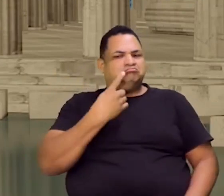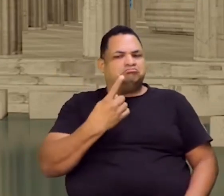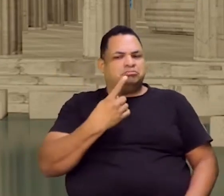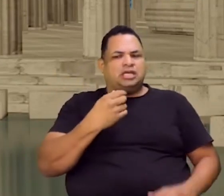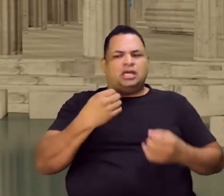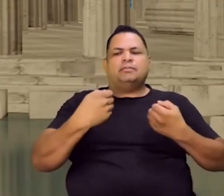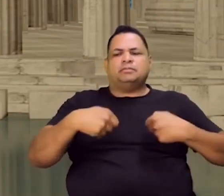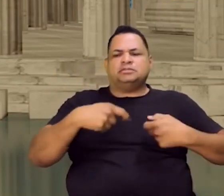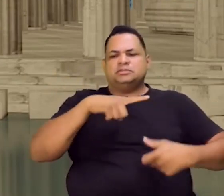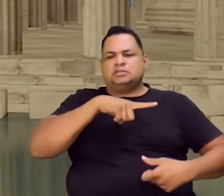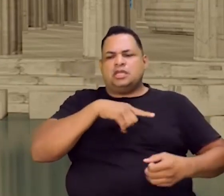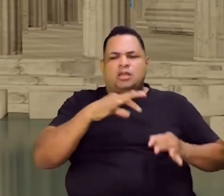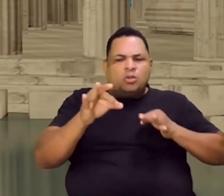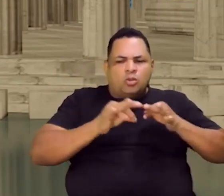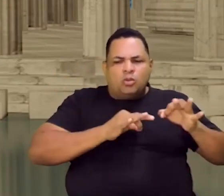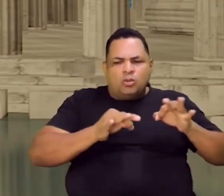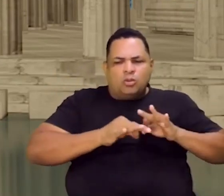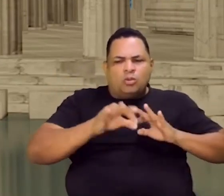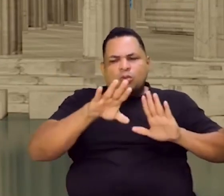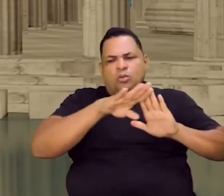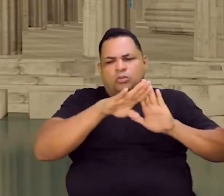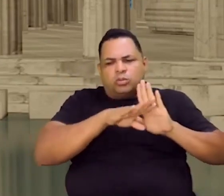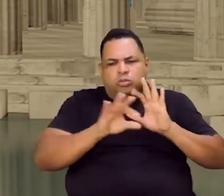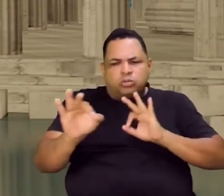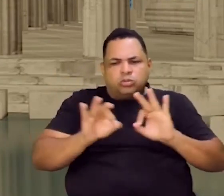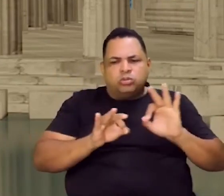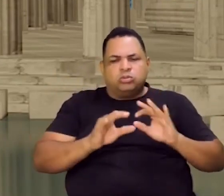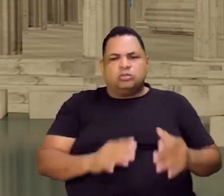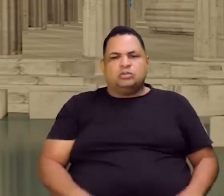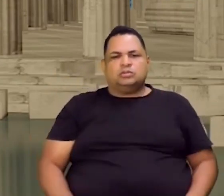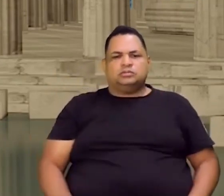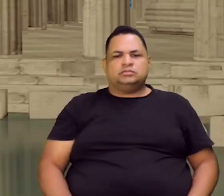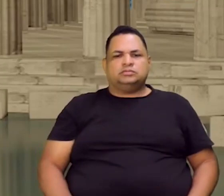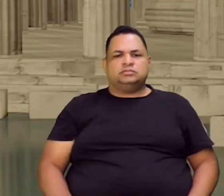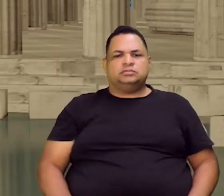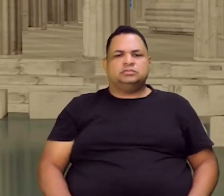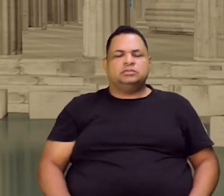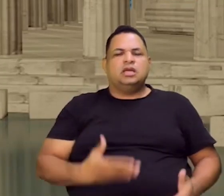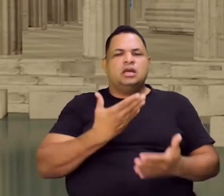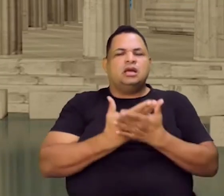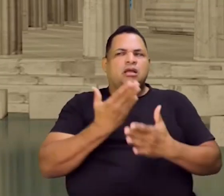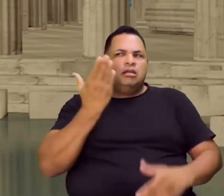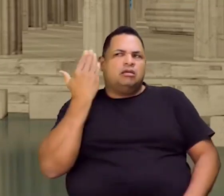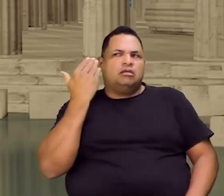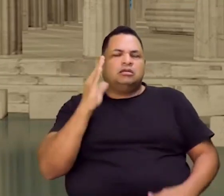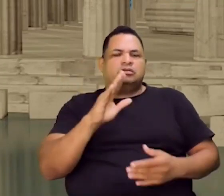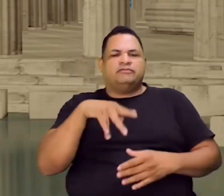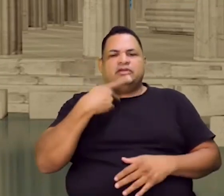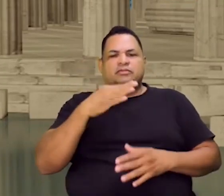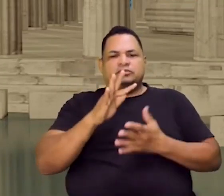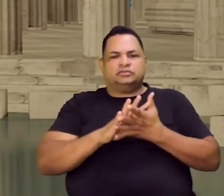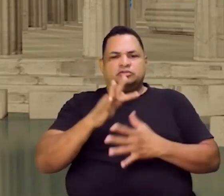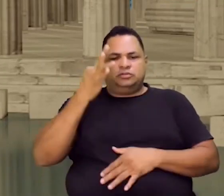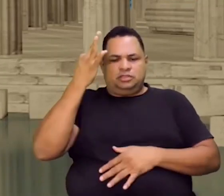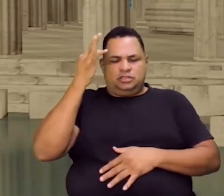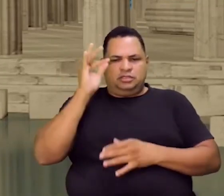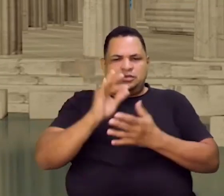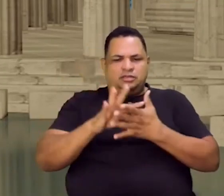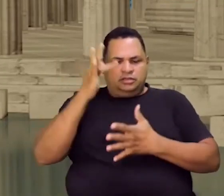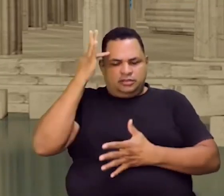uma ordem no âmbito dos temas das aulas. Lá no anterior nós falamos sobre dogmatismo e falamos sobre